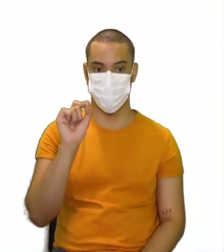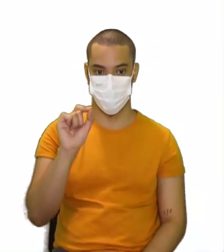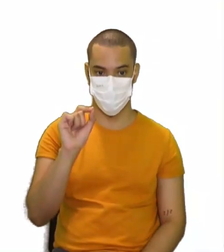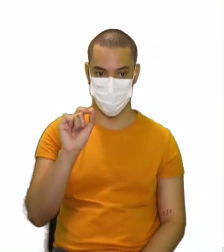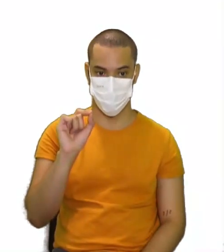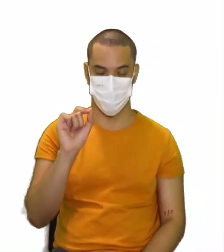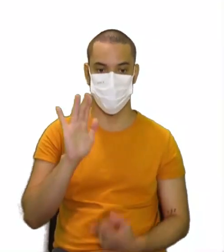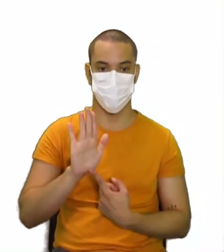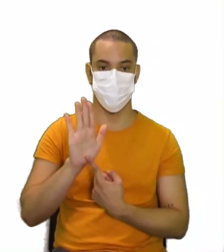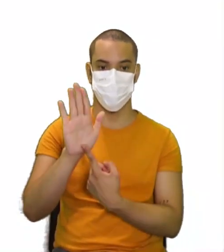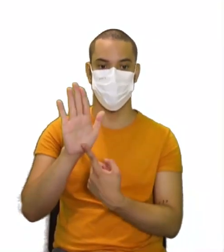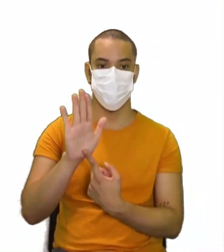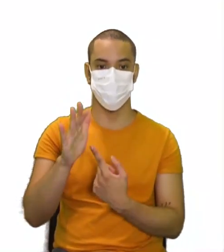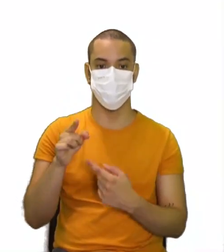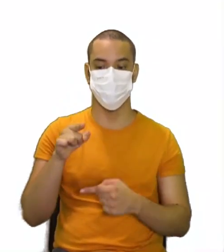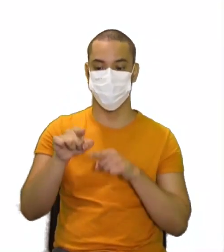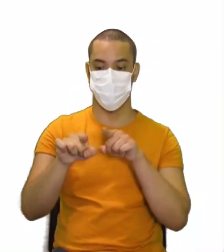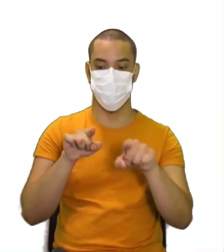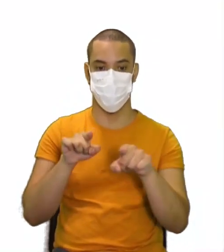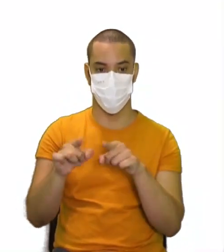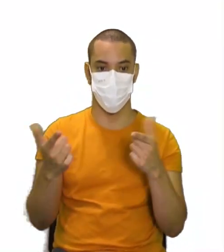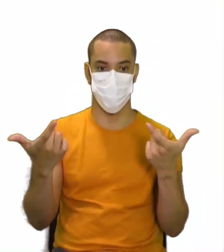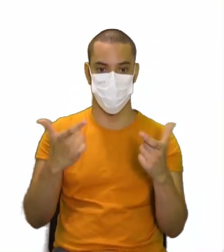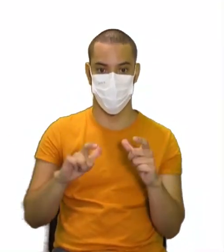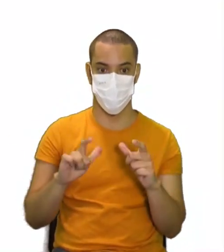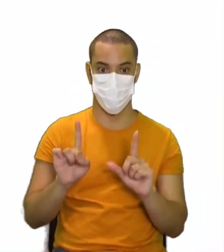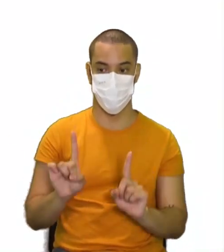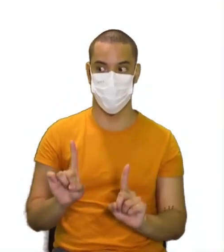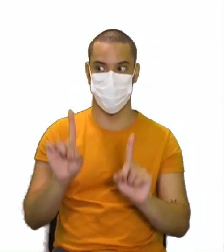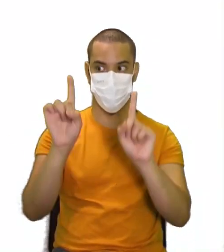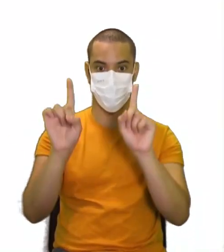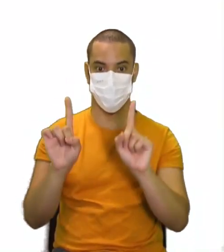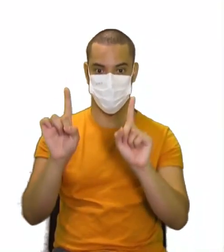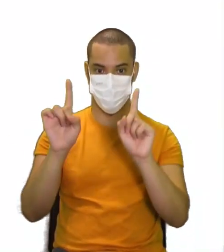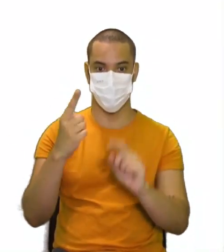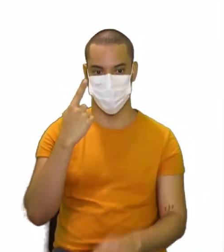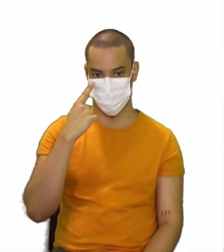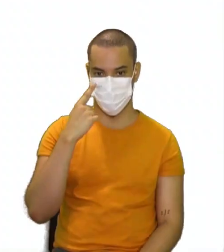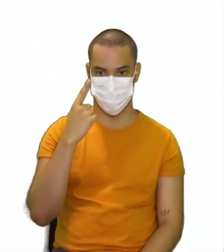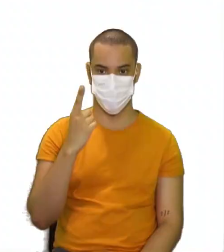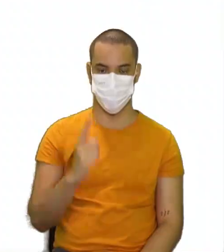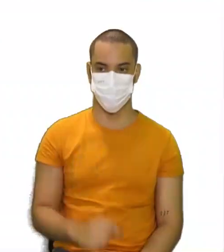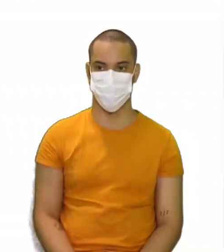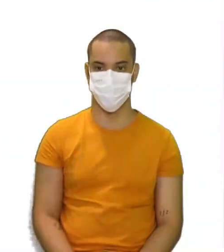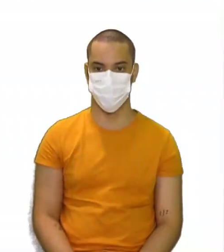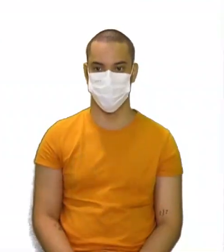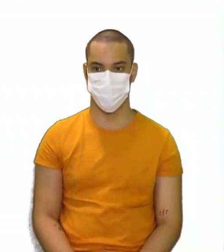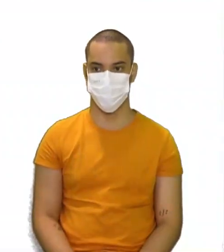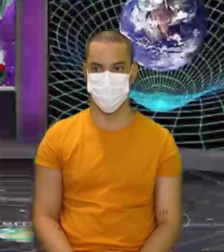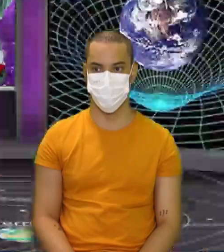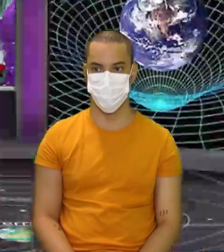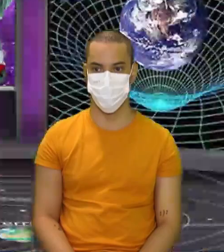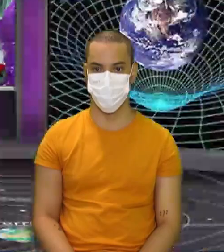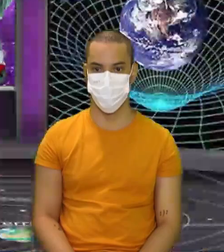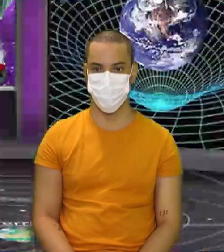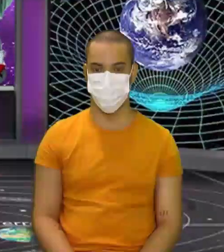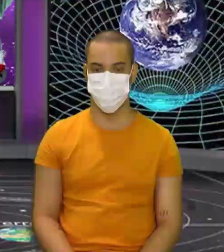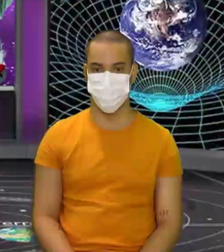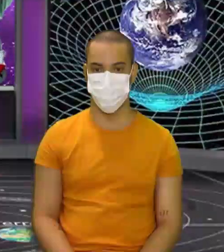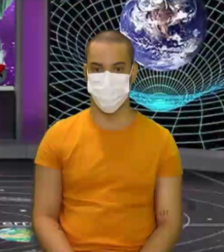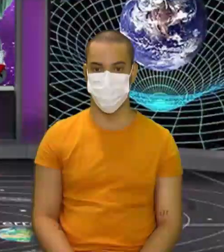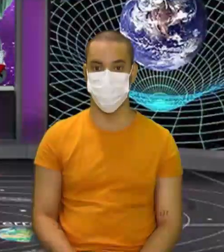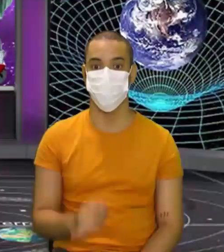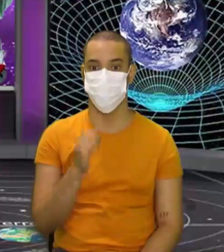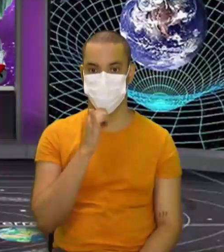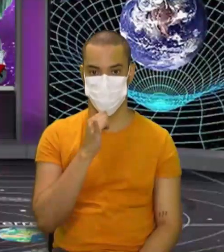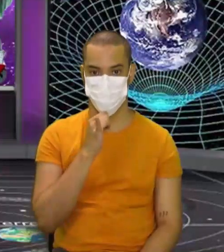está direcionado para cima, né? Então, olha aqui. Então, o que acontece? É como se eu pegasse